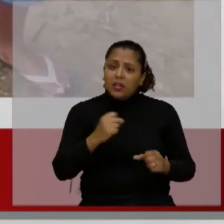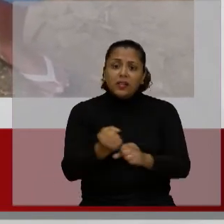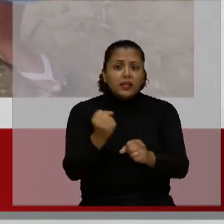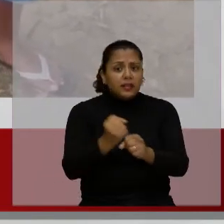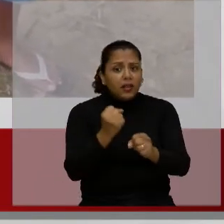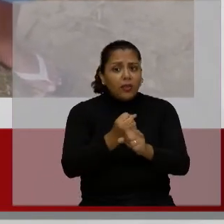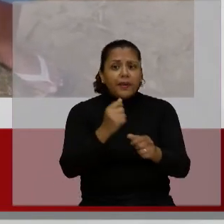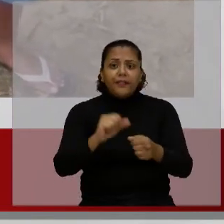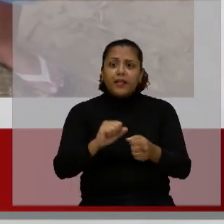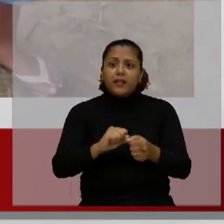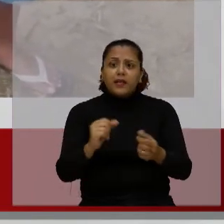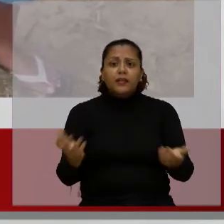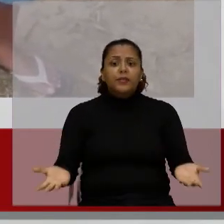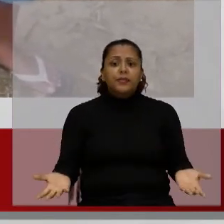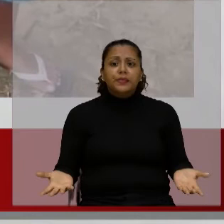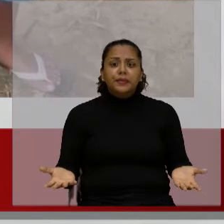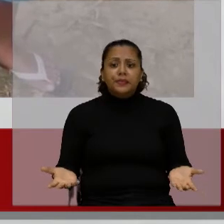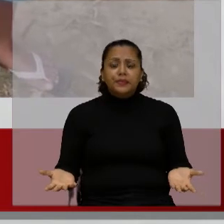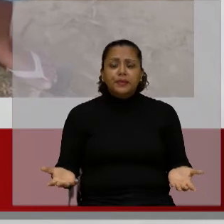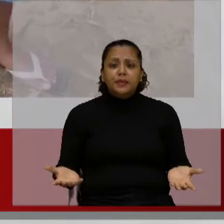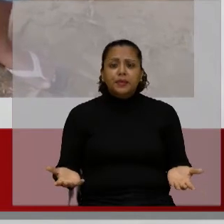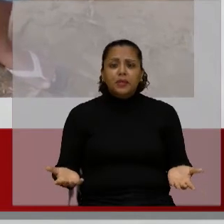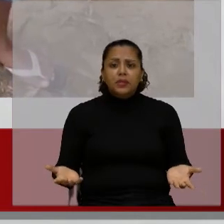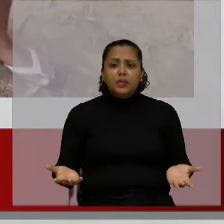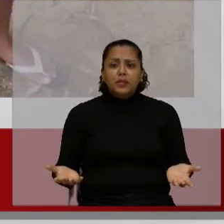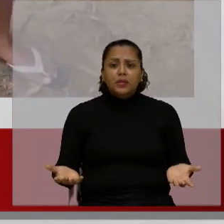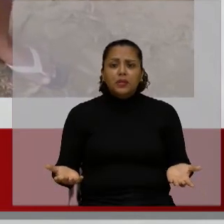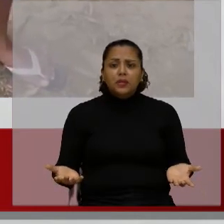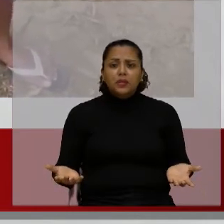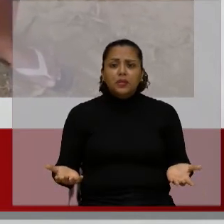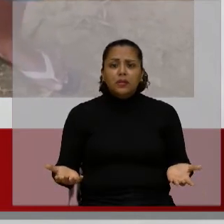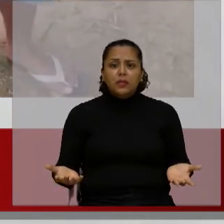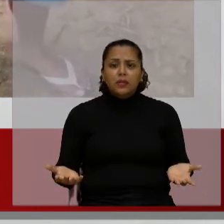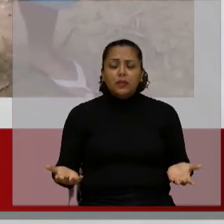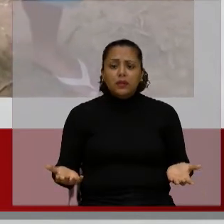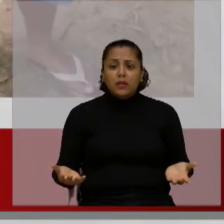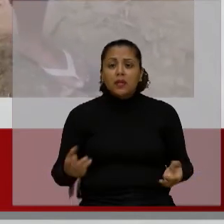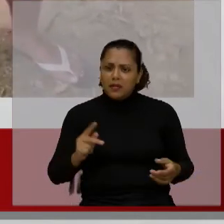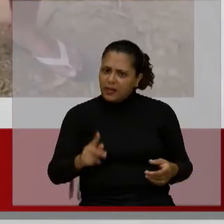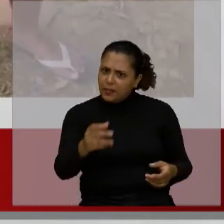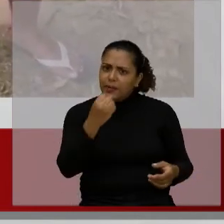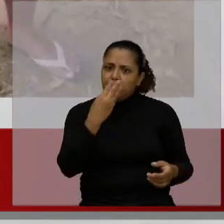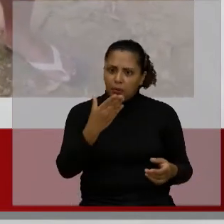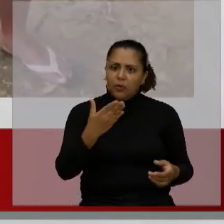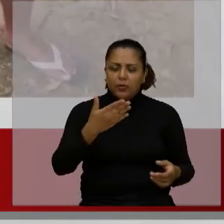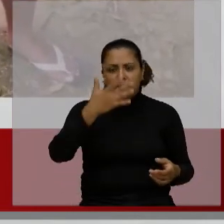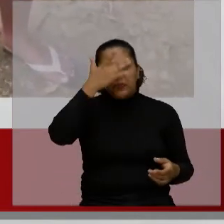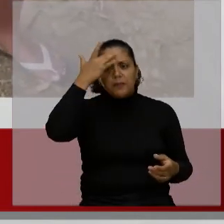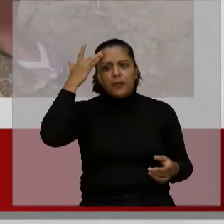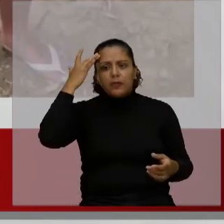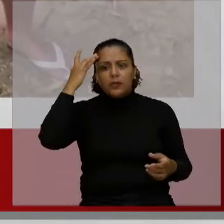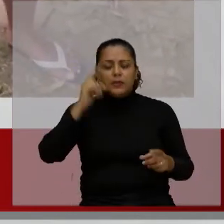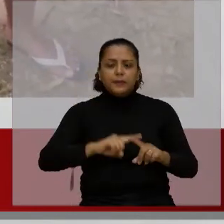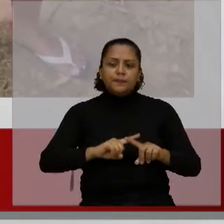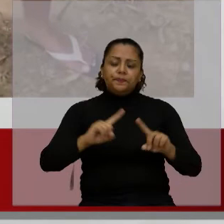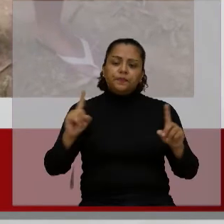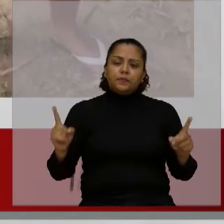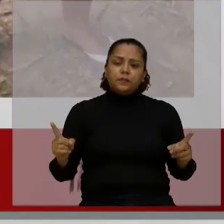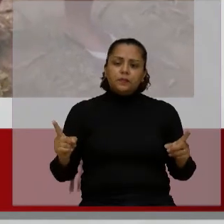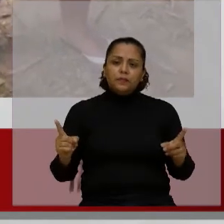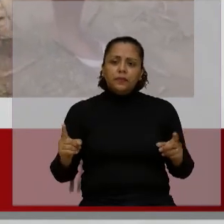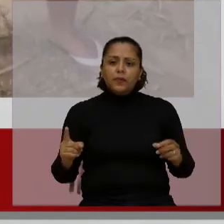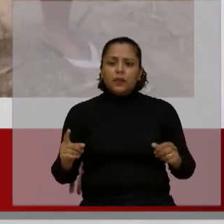construída, aí eu sei que tem obra, as obras que estão sendo construídas é para beneficiar a população. Eu sei disso. A